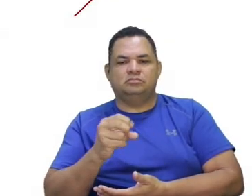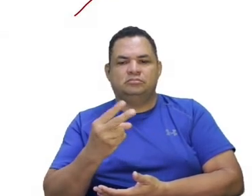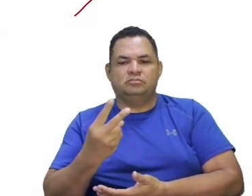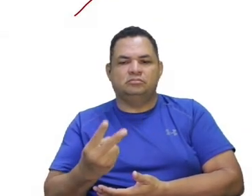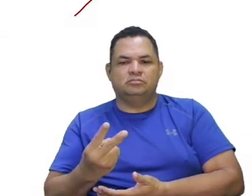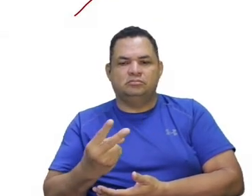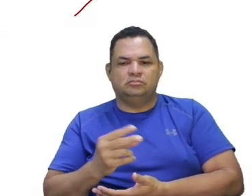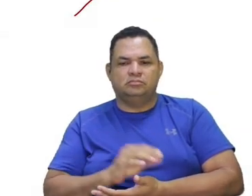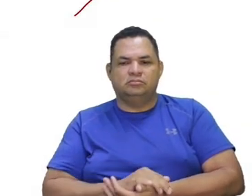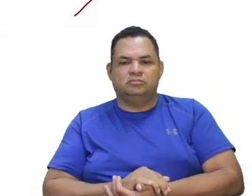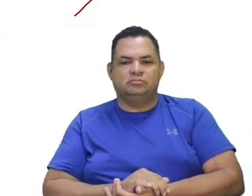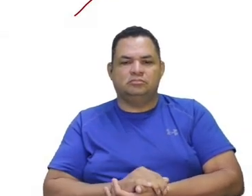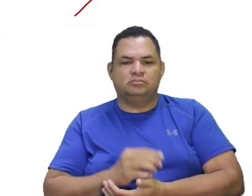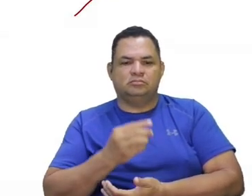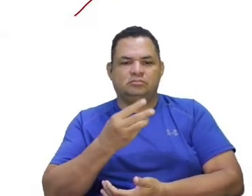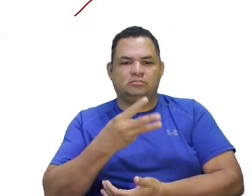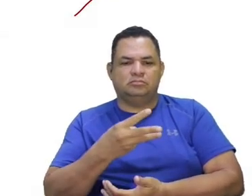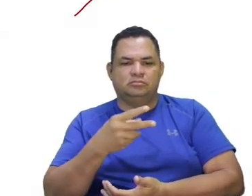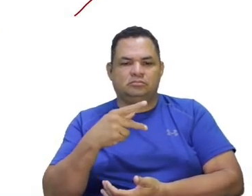3S2,